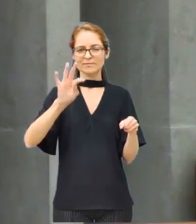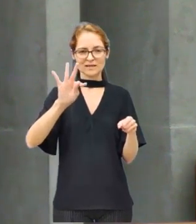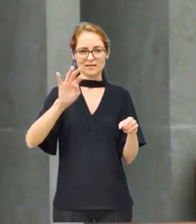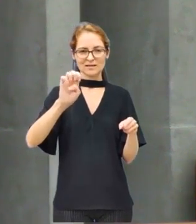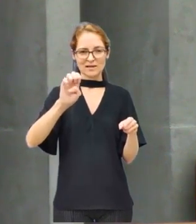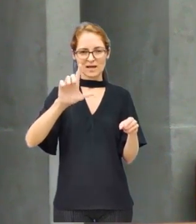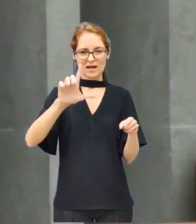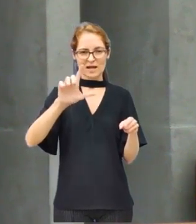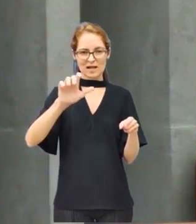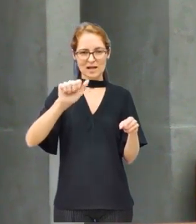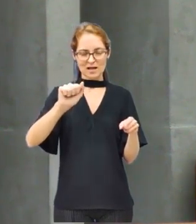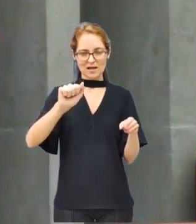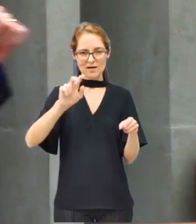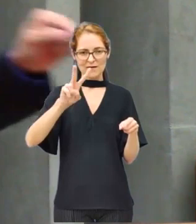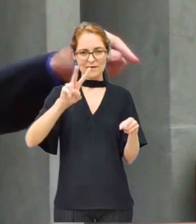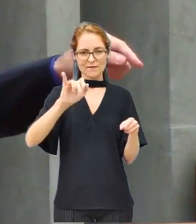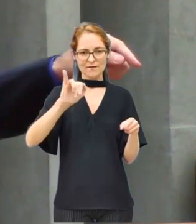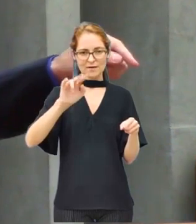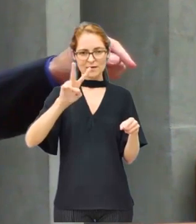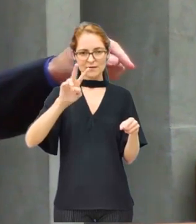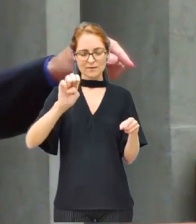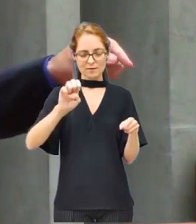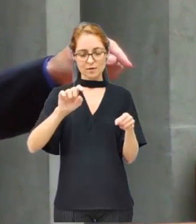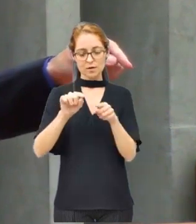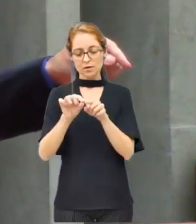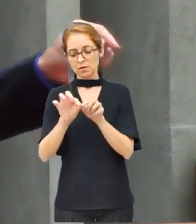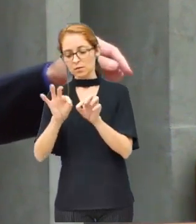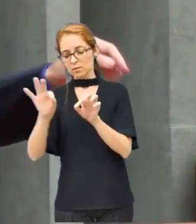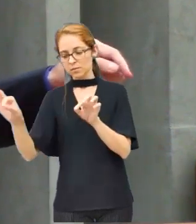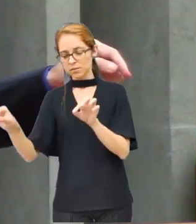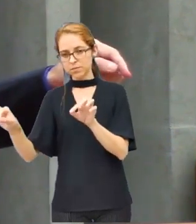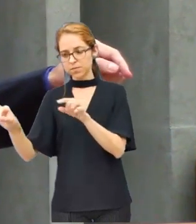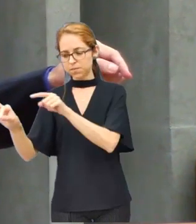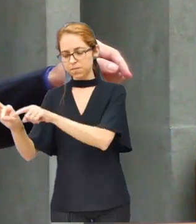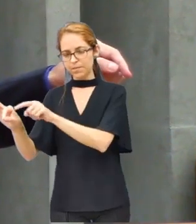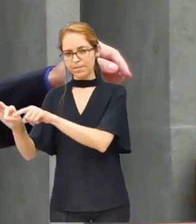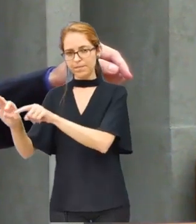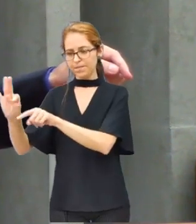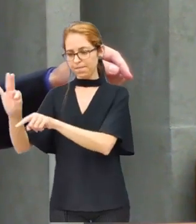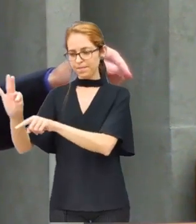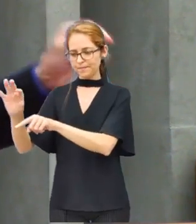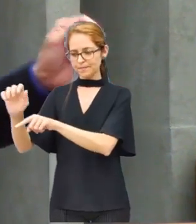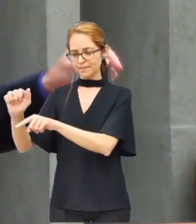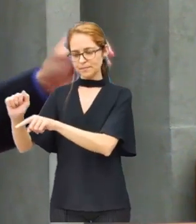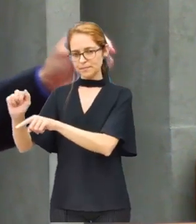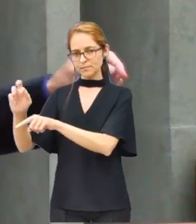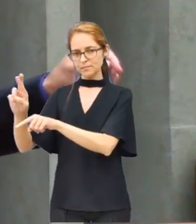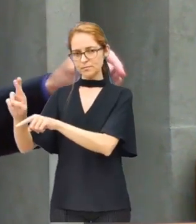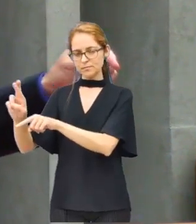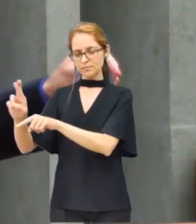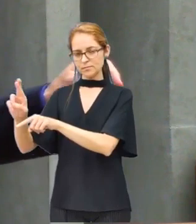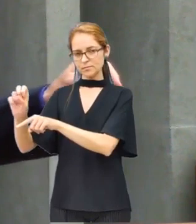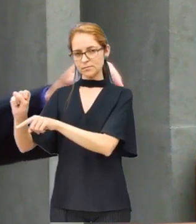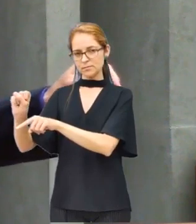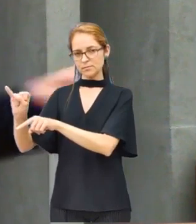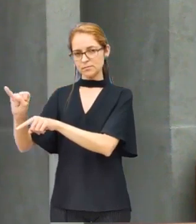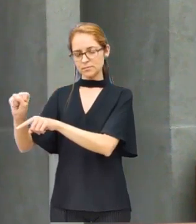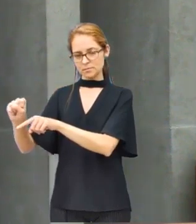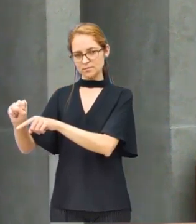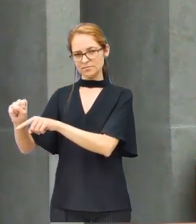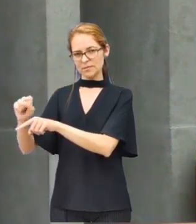Mediterrâneo. E na outra extremidade do Mediterrâneo, nós temos Tarsis, fica cerca de 3 mil